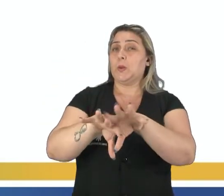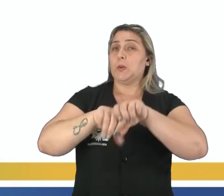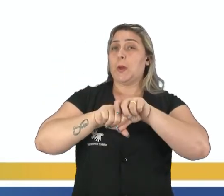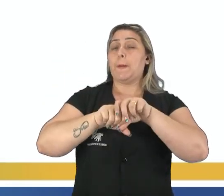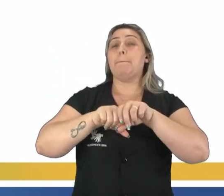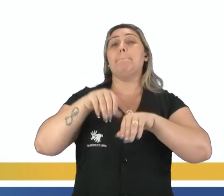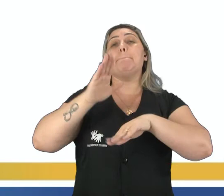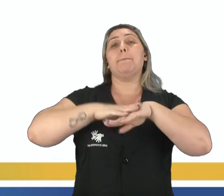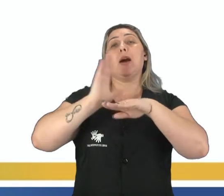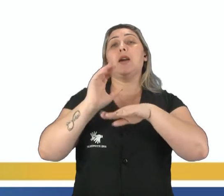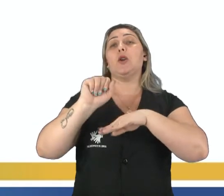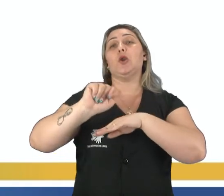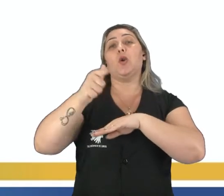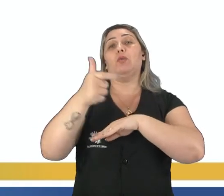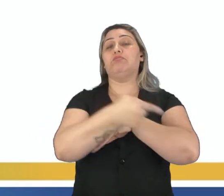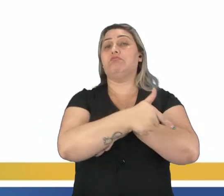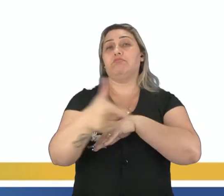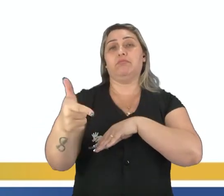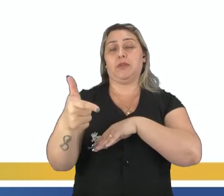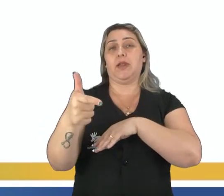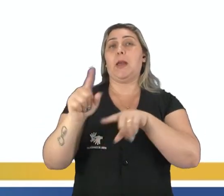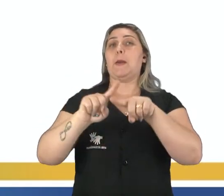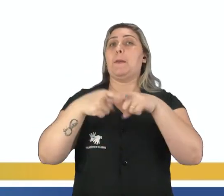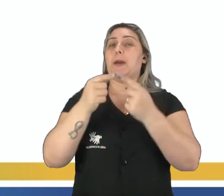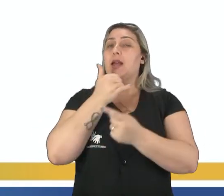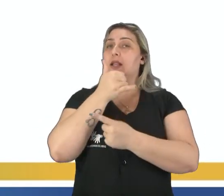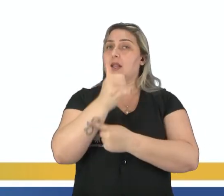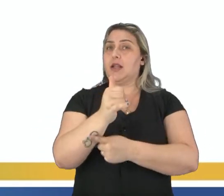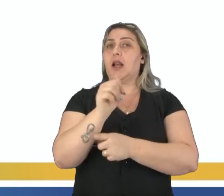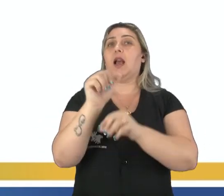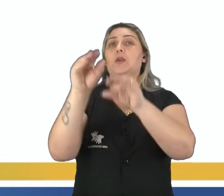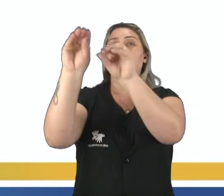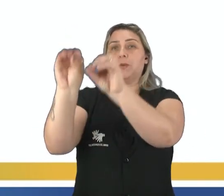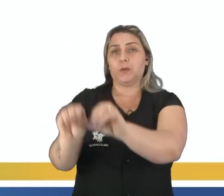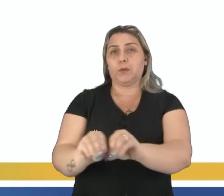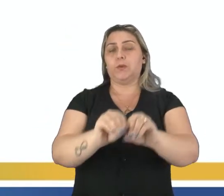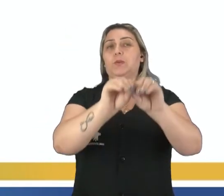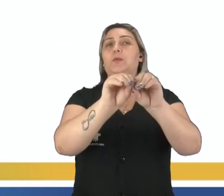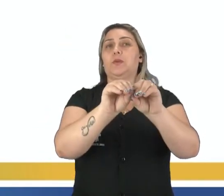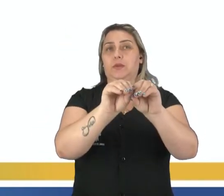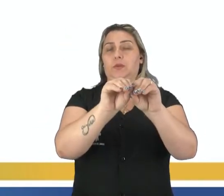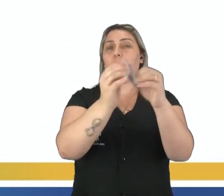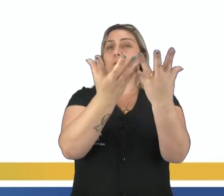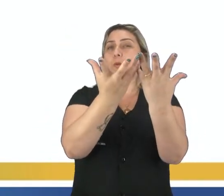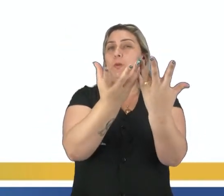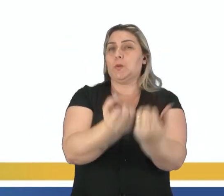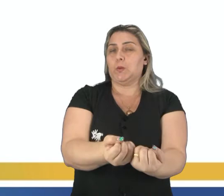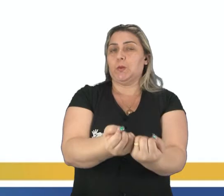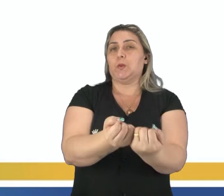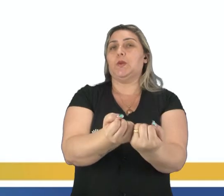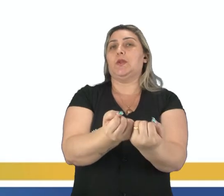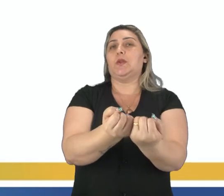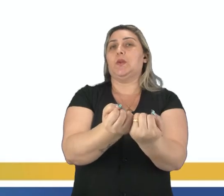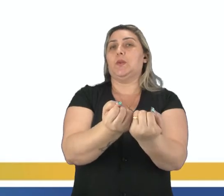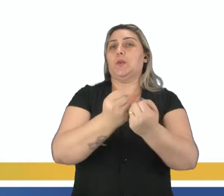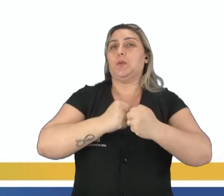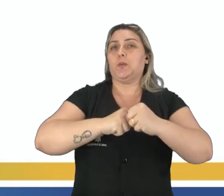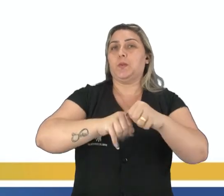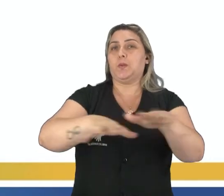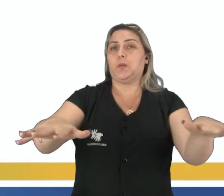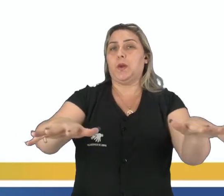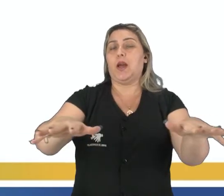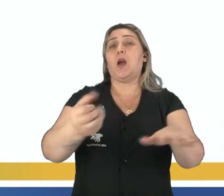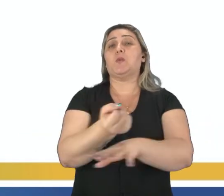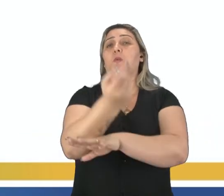absorver mais, outros não, mas parte dessa energia é transmitida, parte é absorvida e parte é refletida.